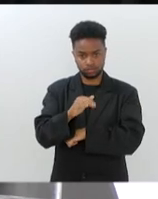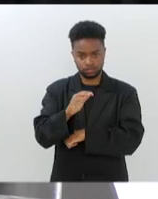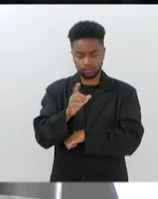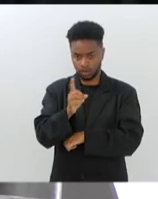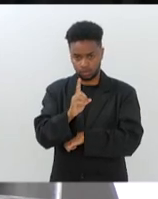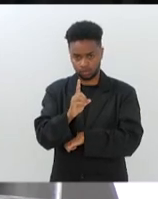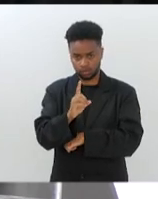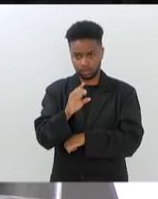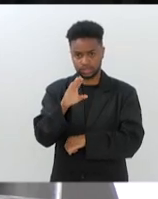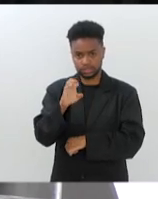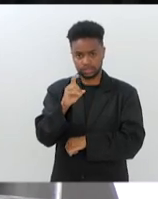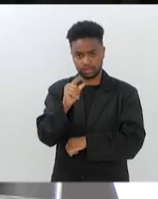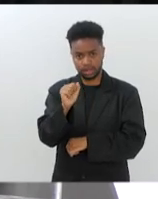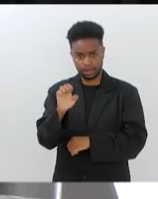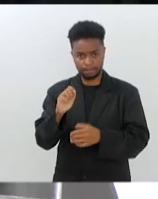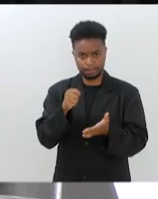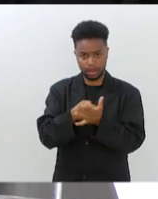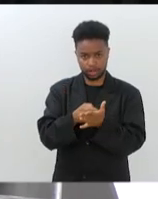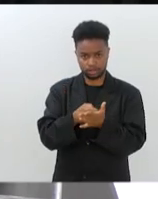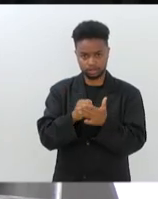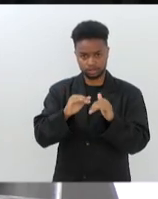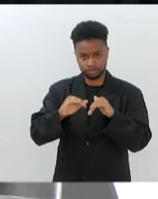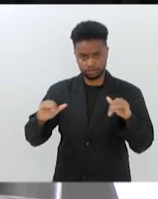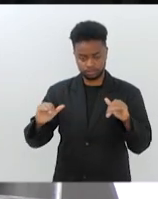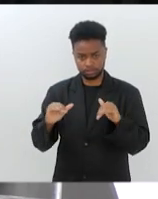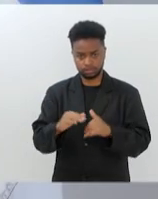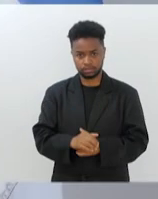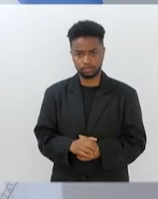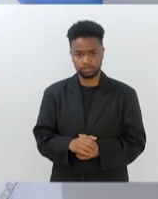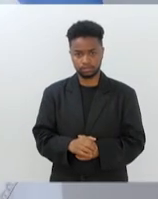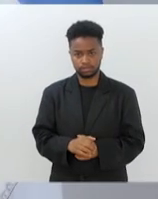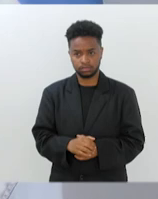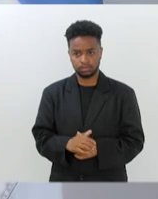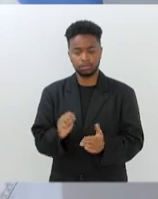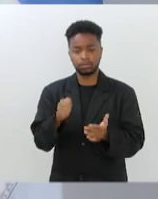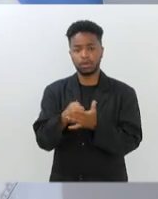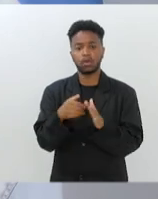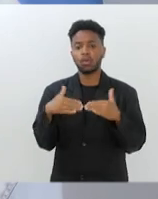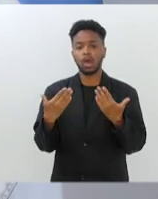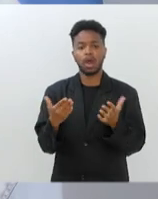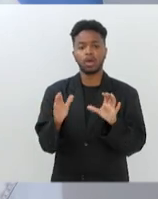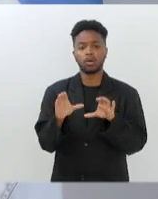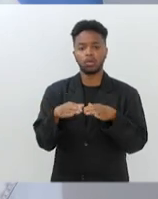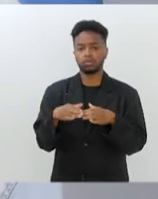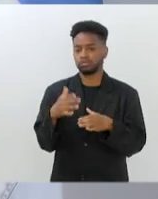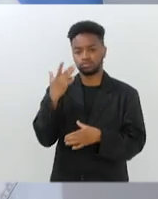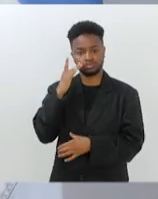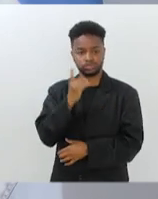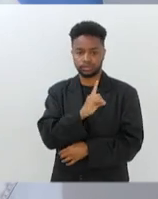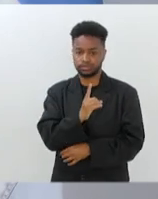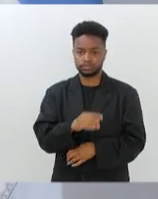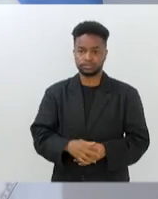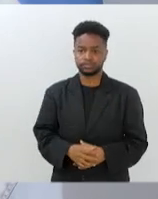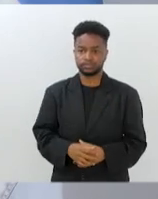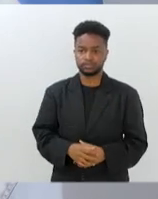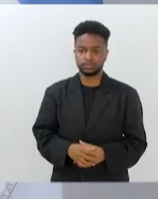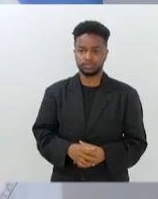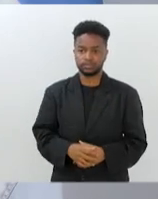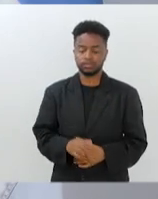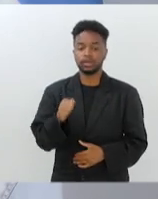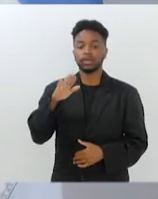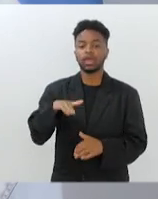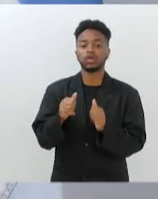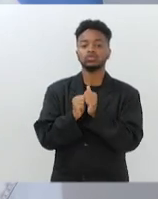você da que paga você dá e paga paga Em que classe a passagem dele não sei ele foi acompanhado